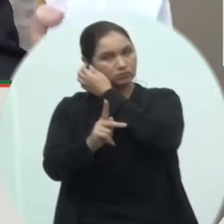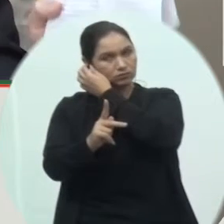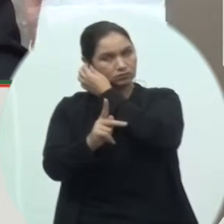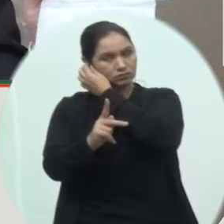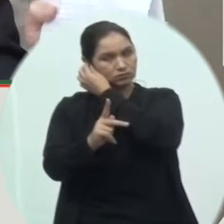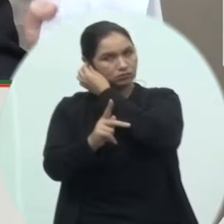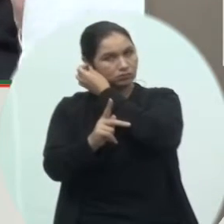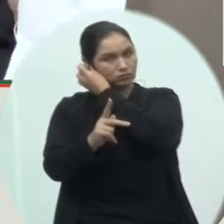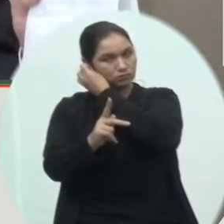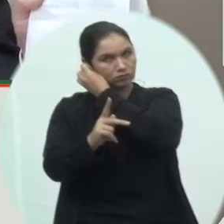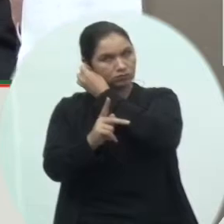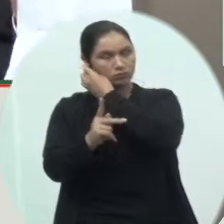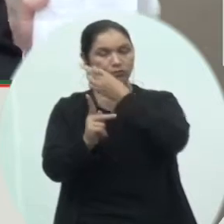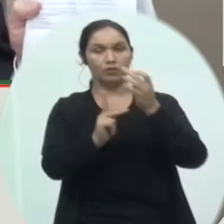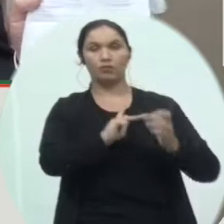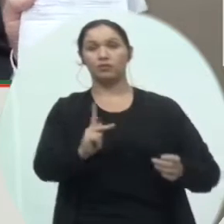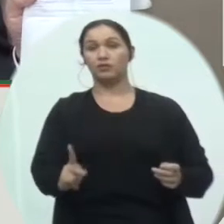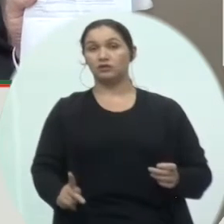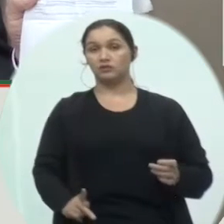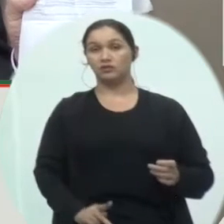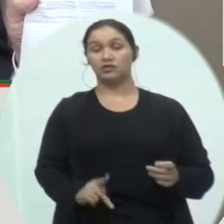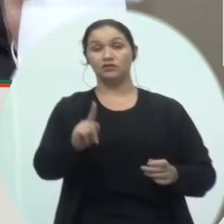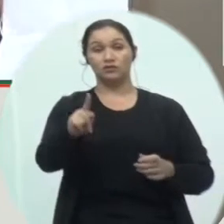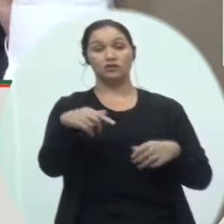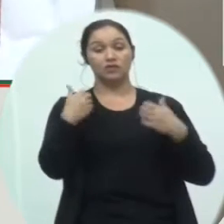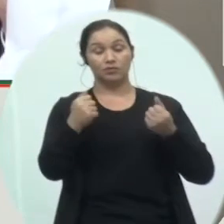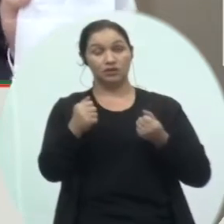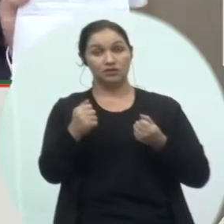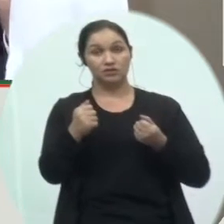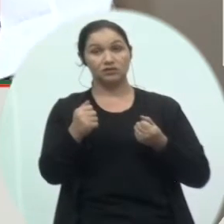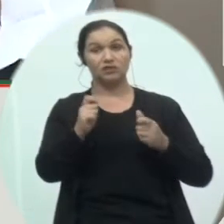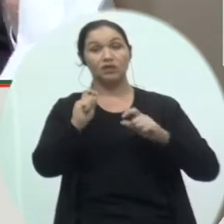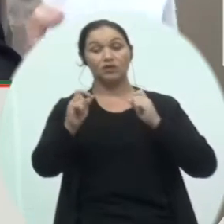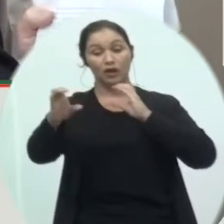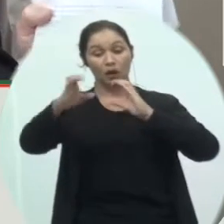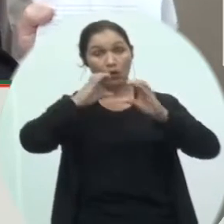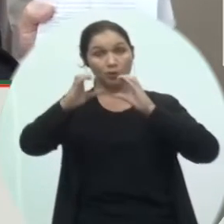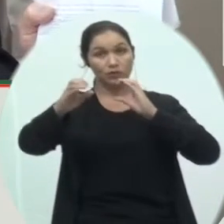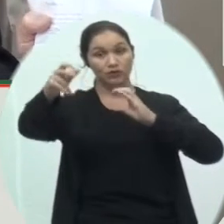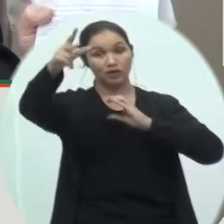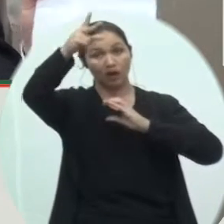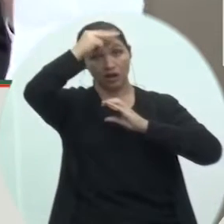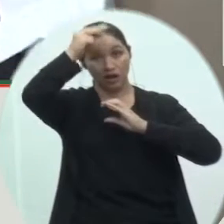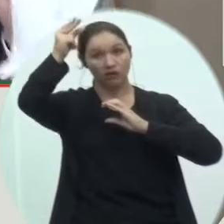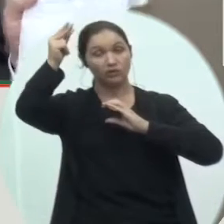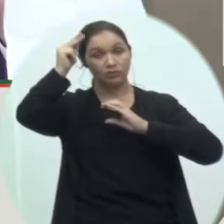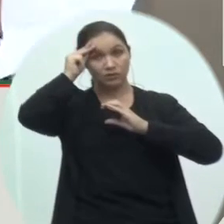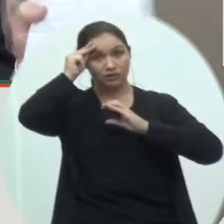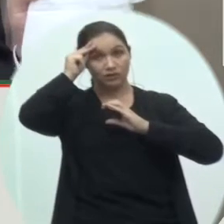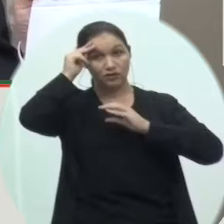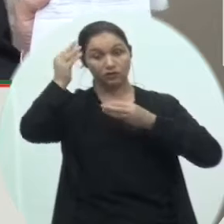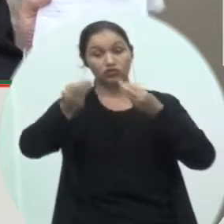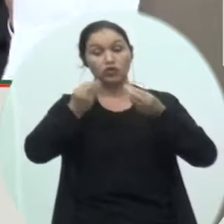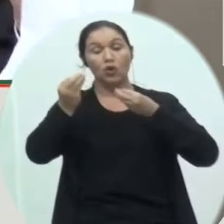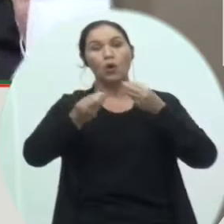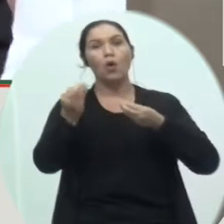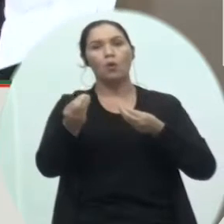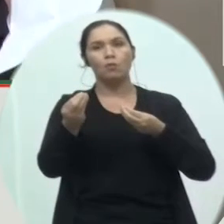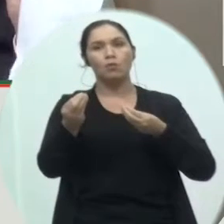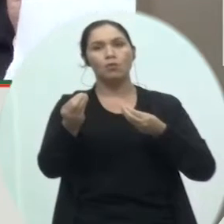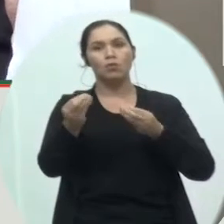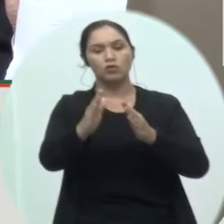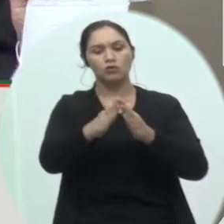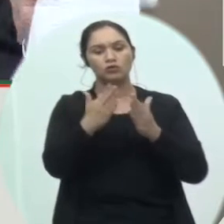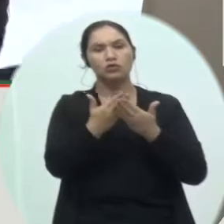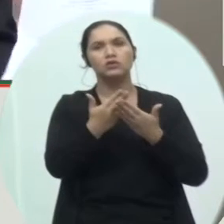que os requerimentos estão sendo tratados. Até porque nós somos um poder independente e nós temos, sim, a prerrogativa